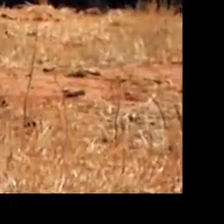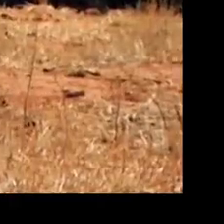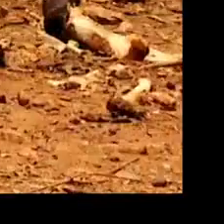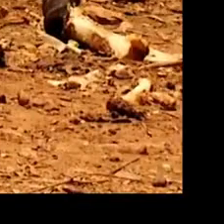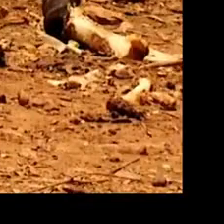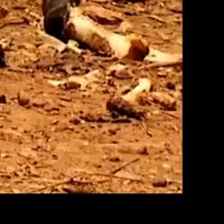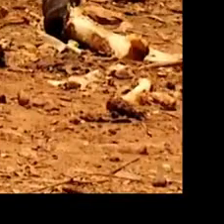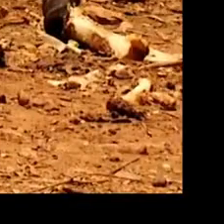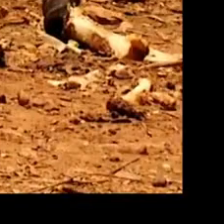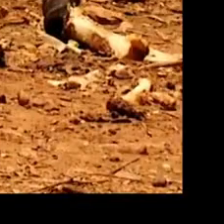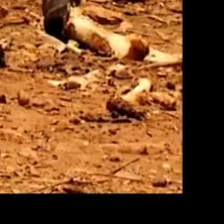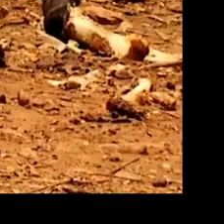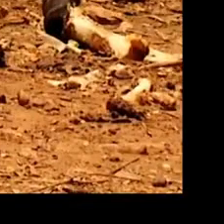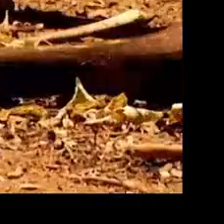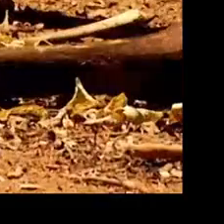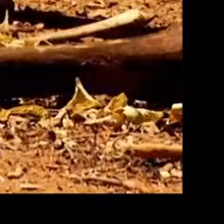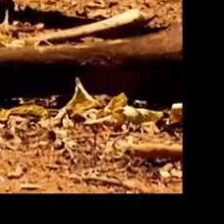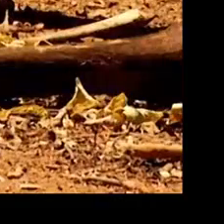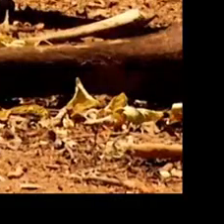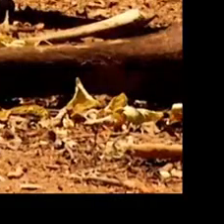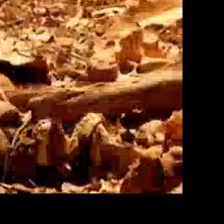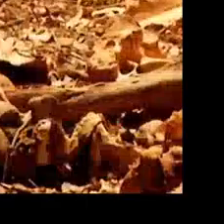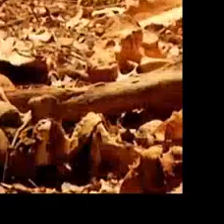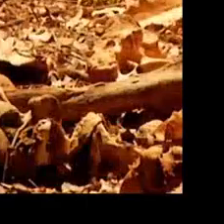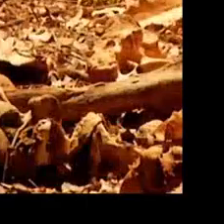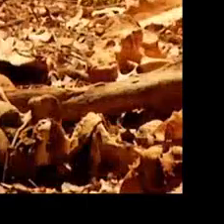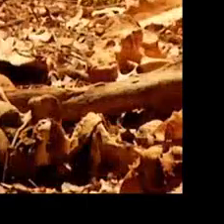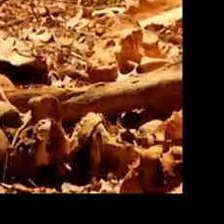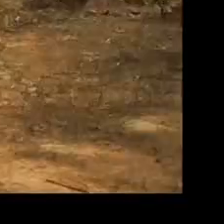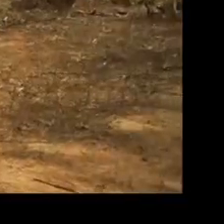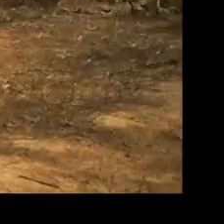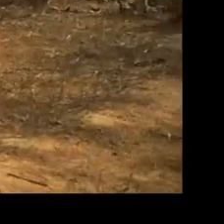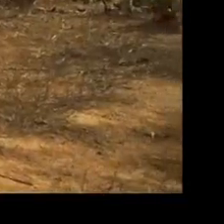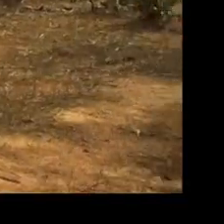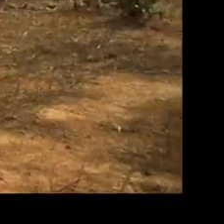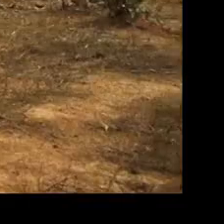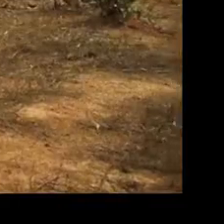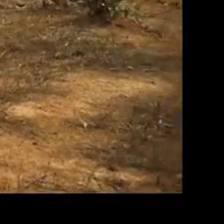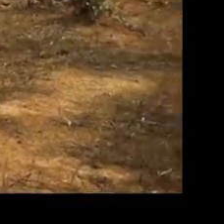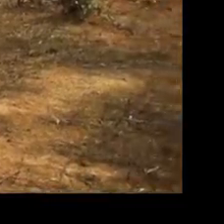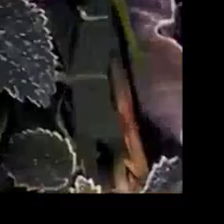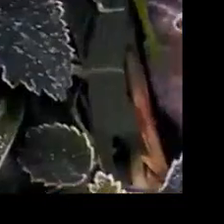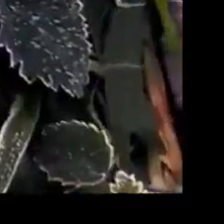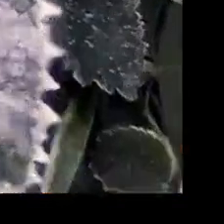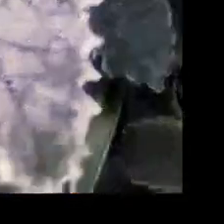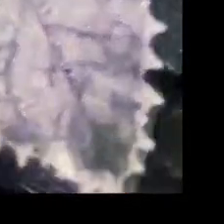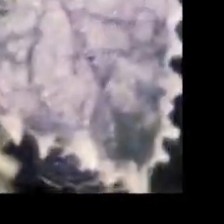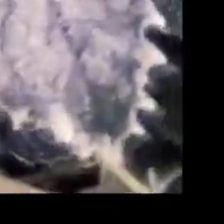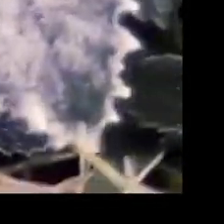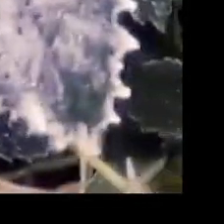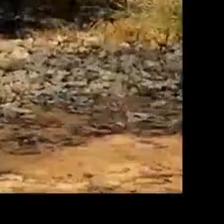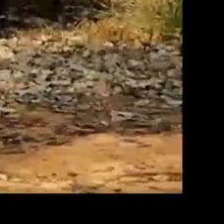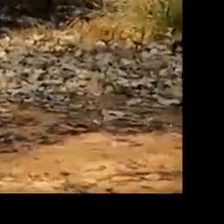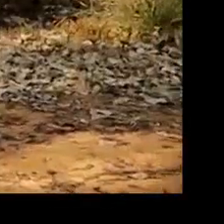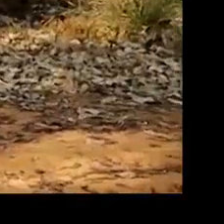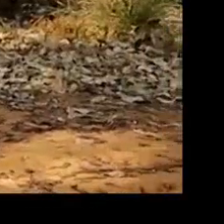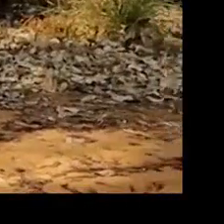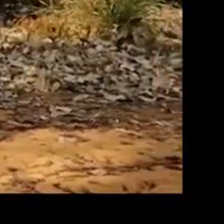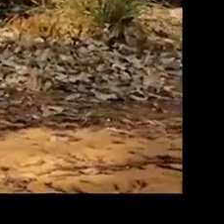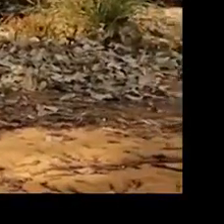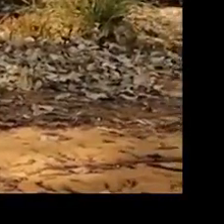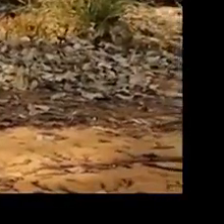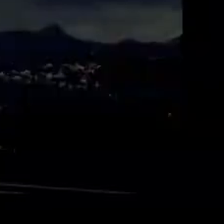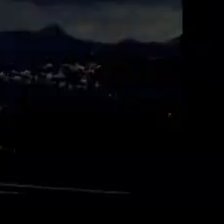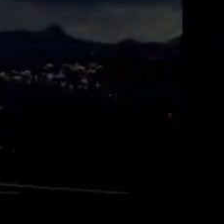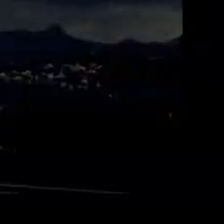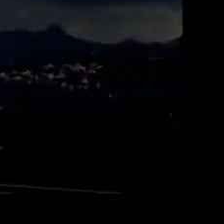nós aqui, faltou tudo. As temperaturas podem ficar 5 até 5 graus acima da média. Nós estamos só plantando e perdendo e sequeirão